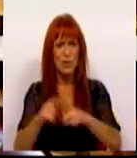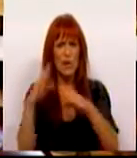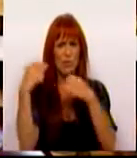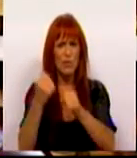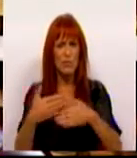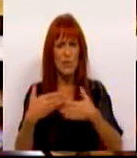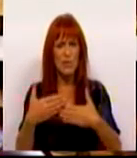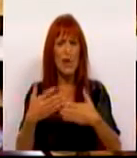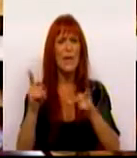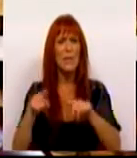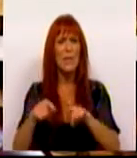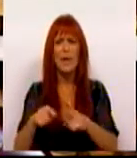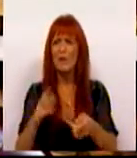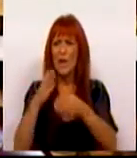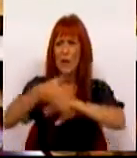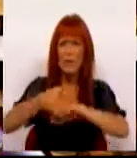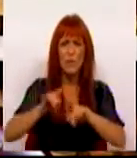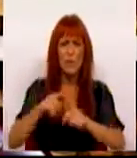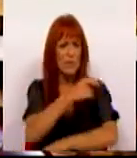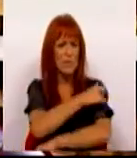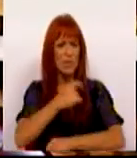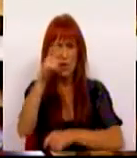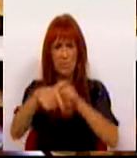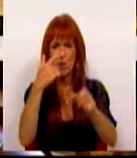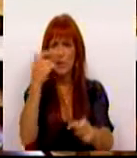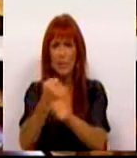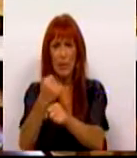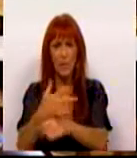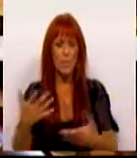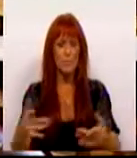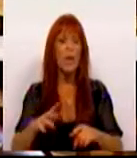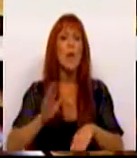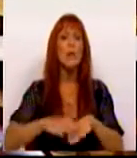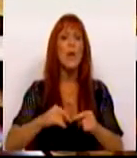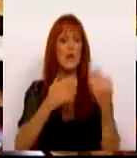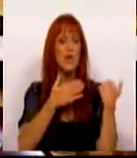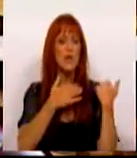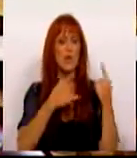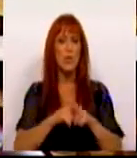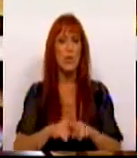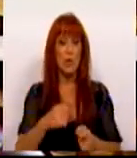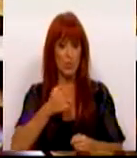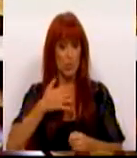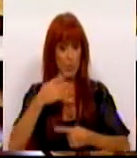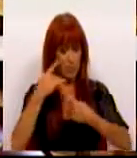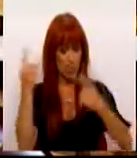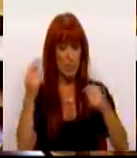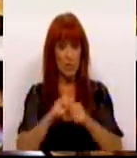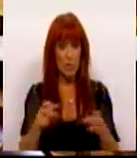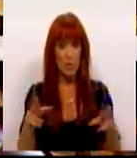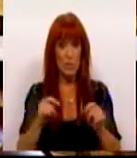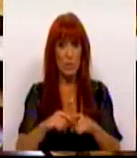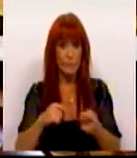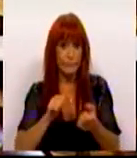formação, também eles com intervenção dos representantes dos trabalhadores. Quanto à responsabilidade do empregador público pela renovação dos